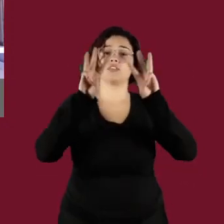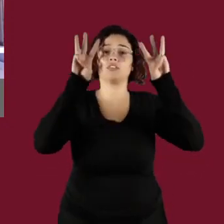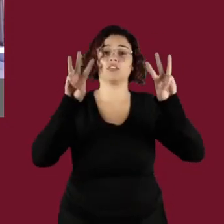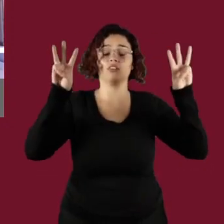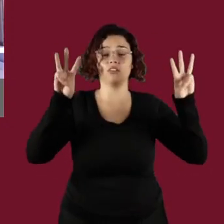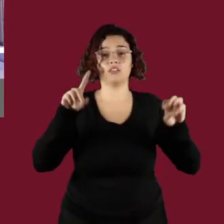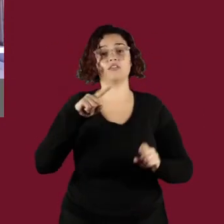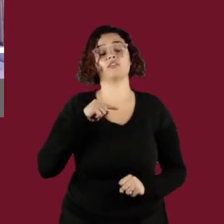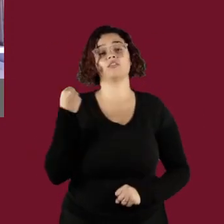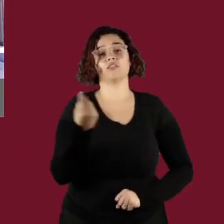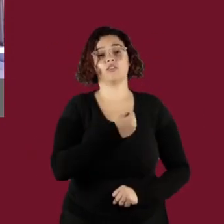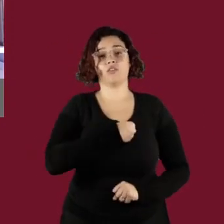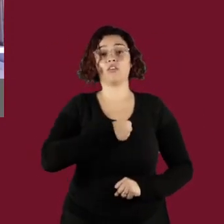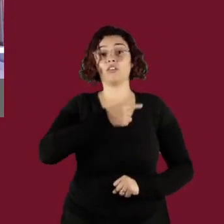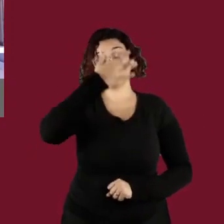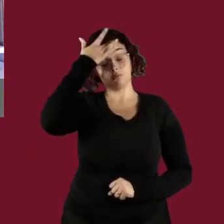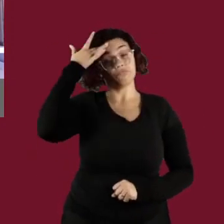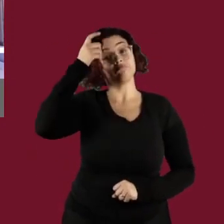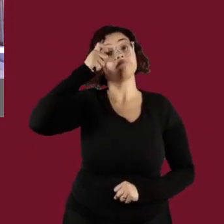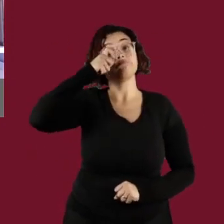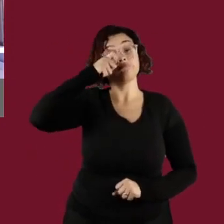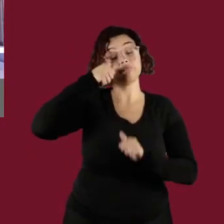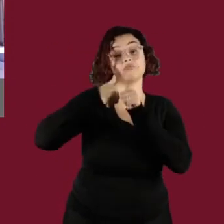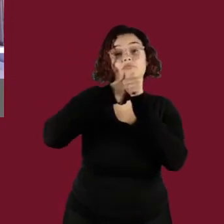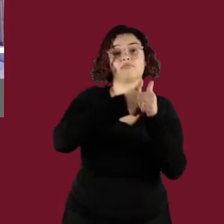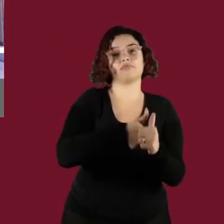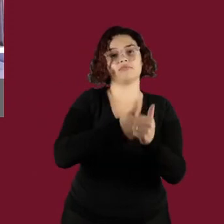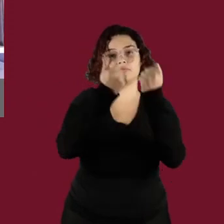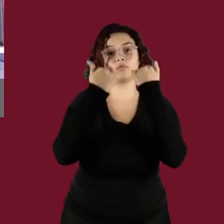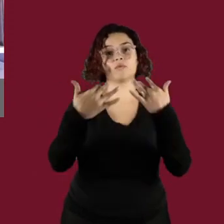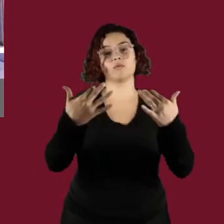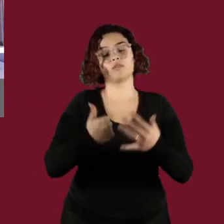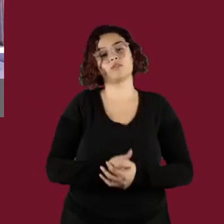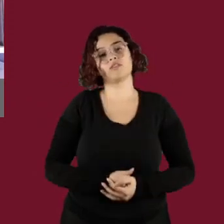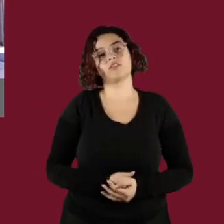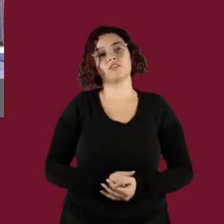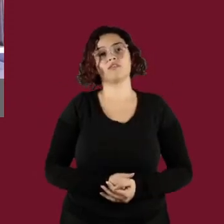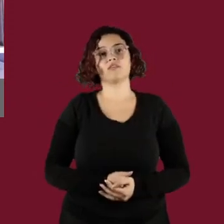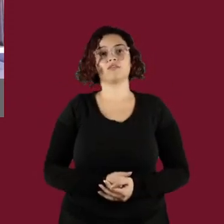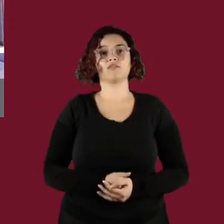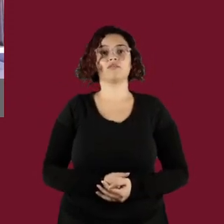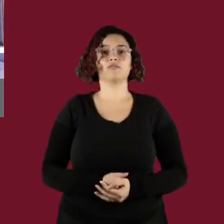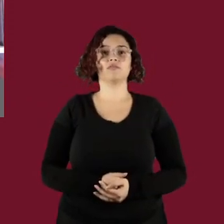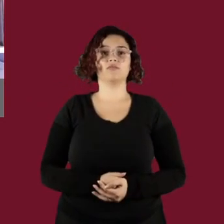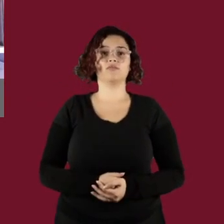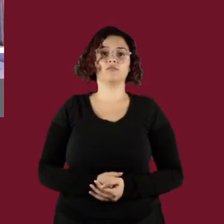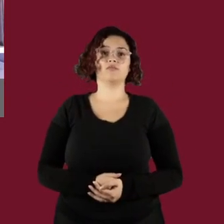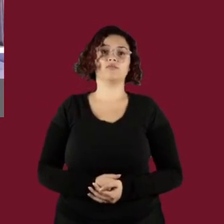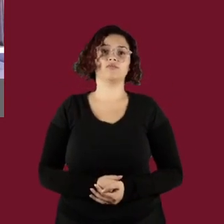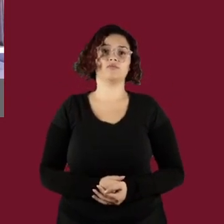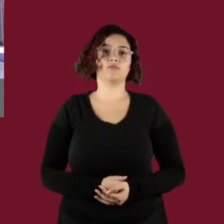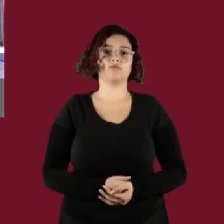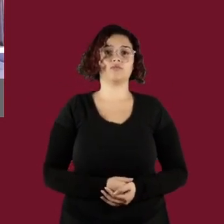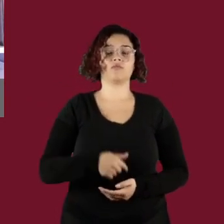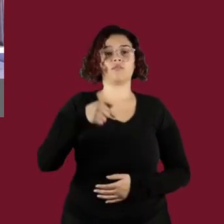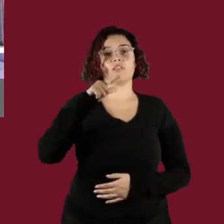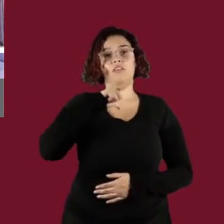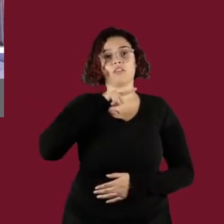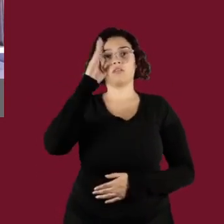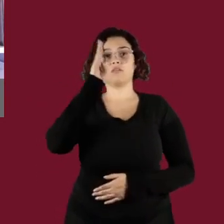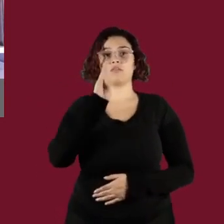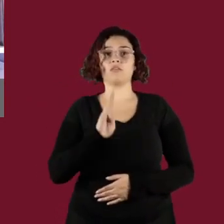a nossa audiência. Há temas como indígenas, que não é só em relação ao Brasil, mas também em